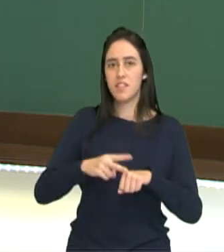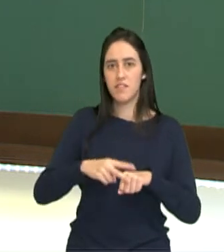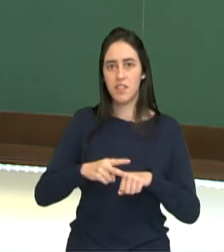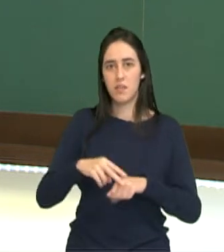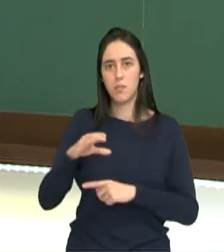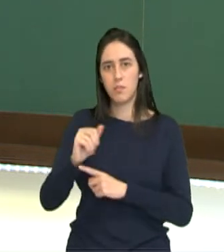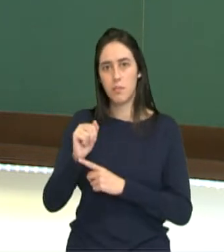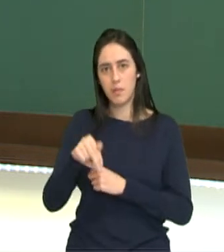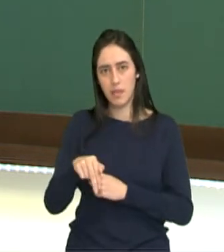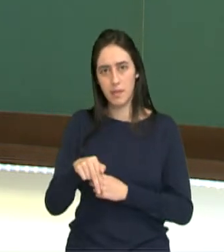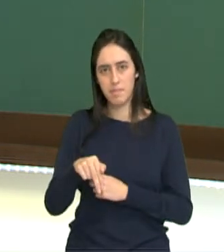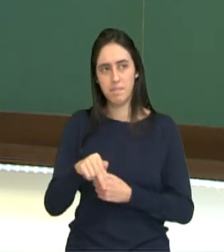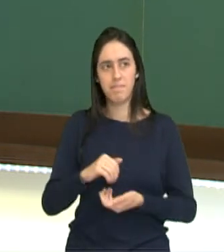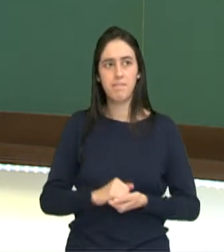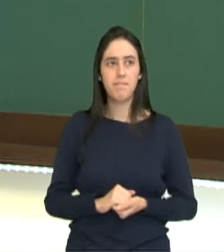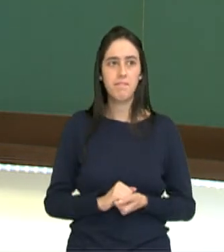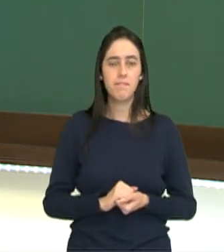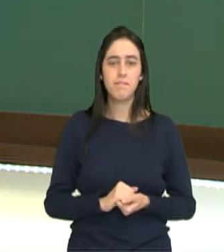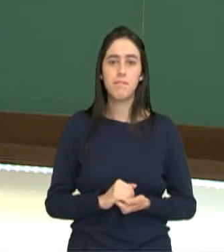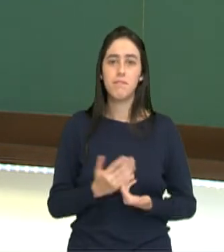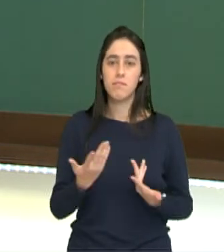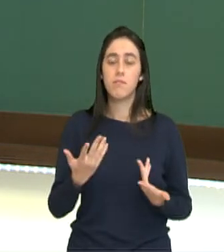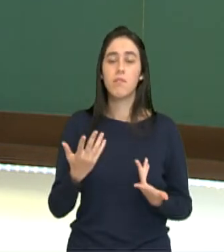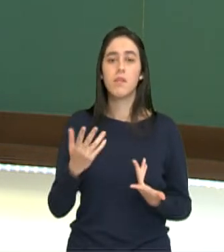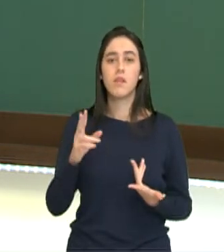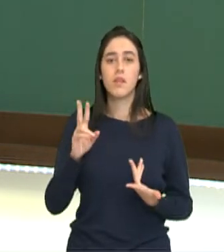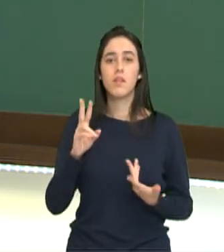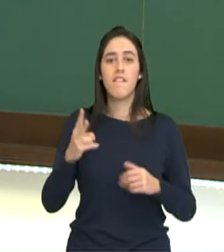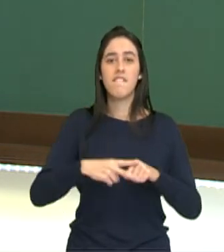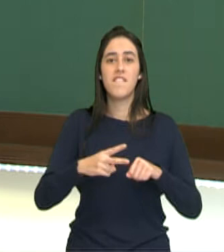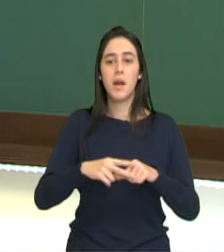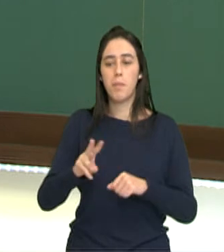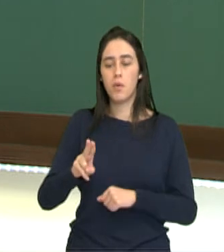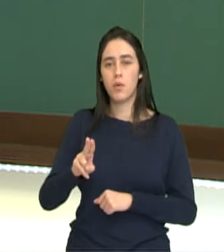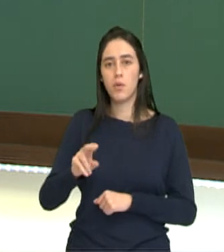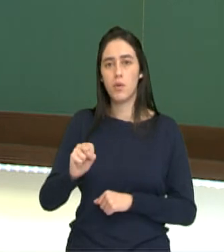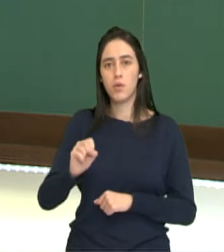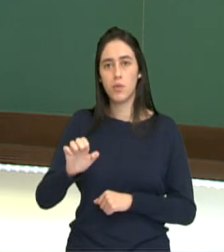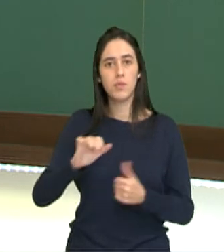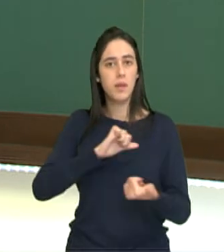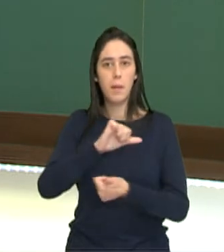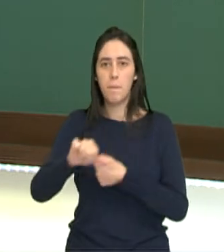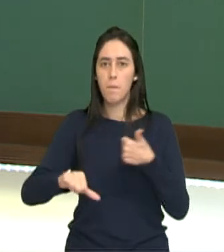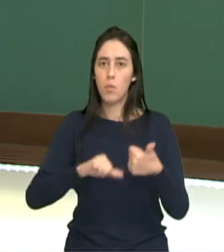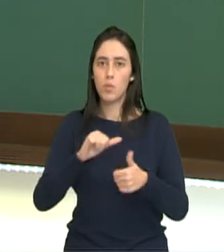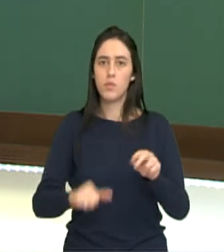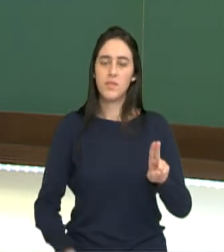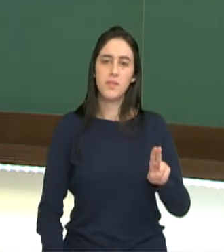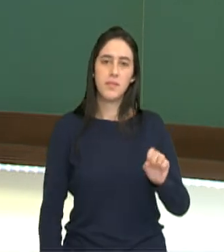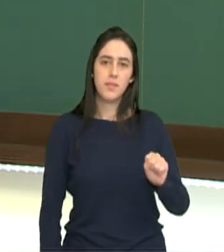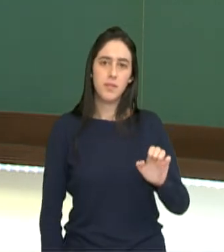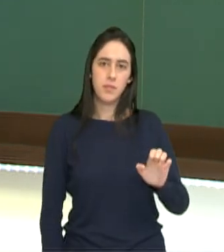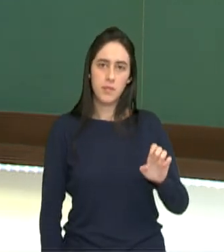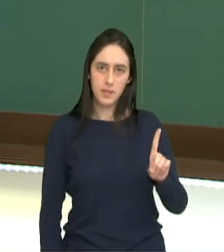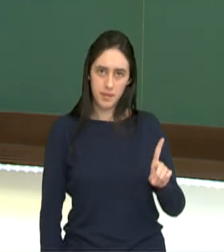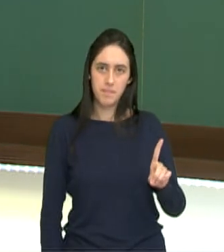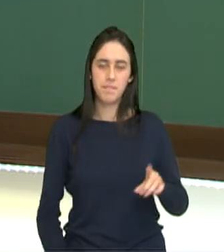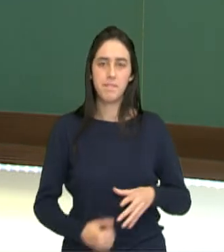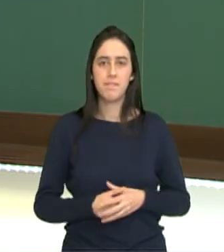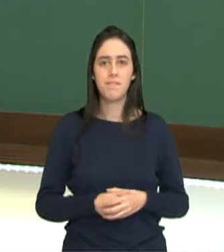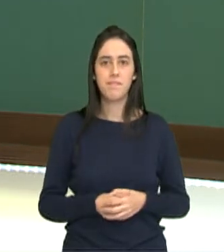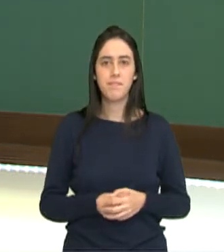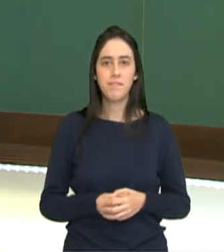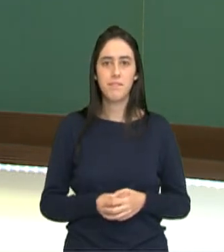be auxiliar fica no infinitivo aqui. E o verbo use, né, pessoal, que é o verbo principal, passa para o particípio, como já tinha sido mostrado